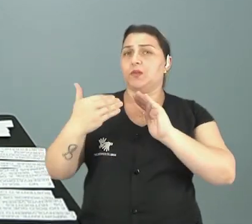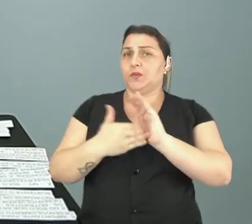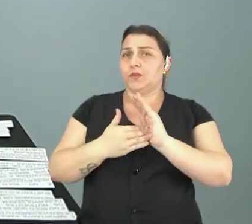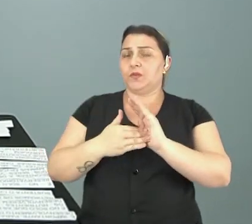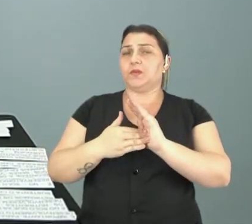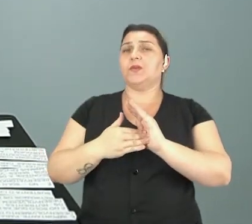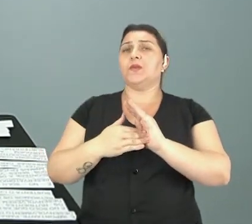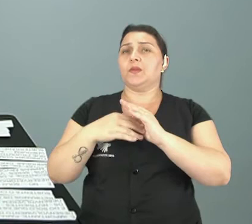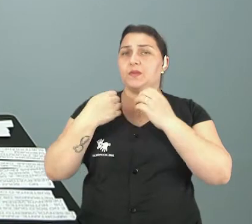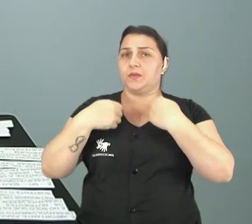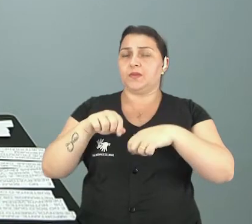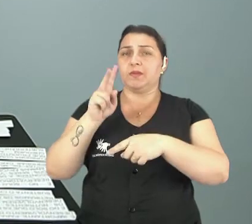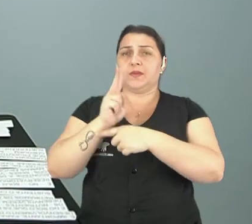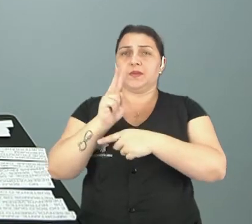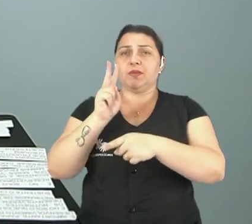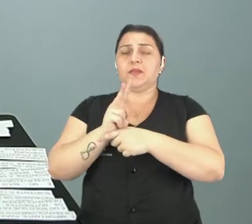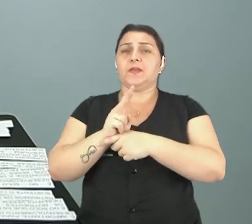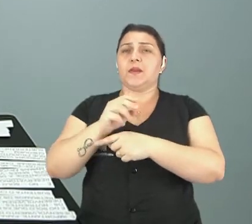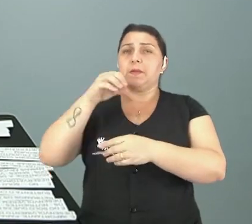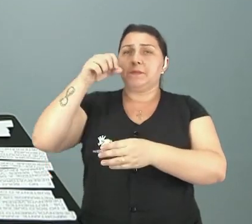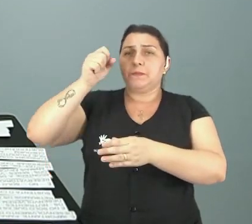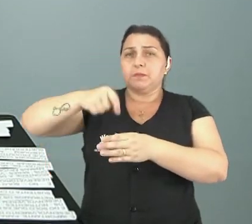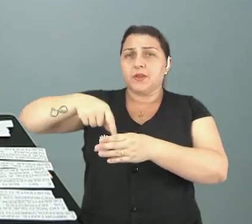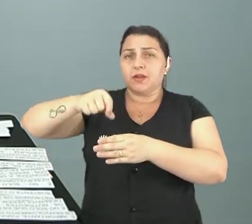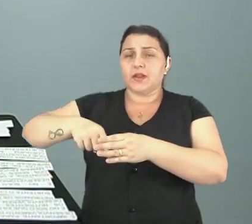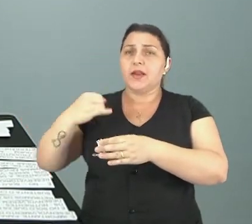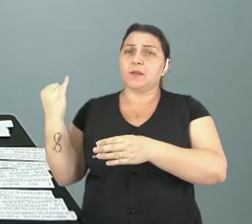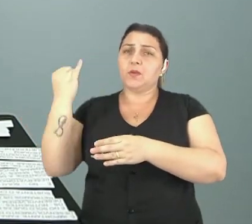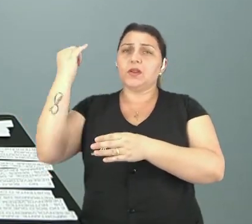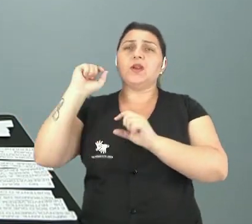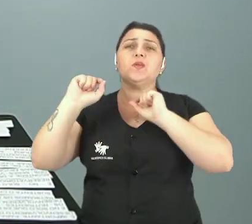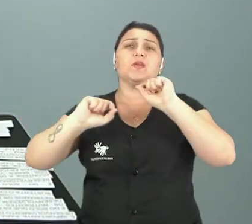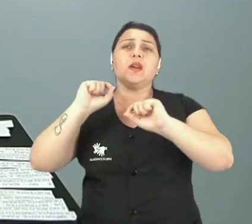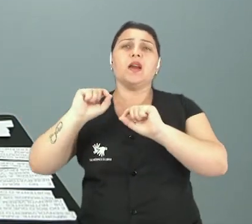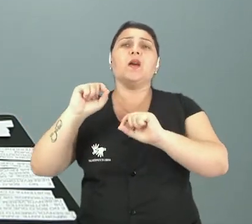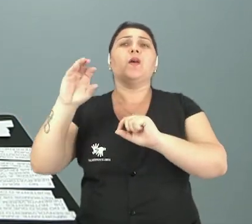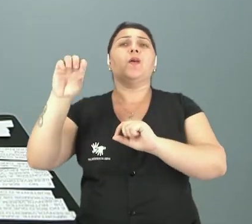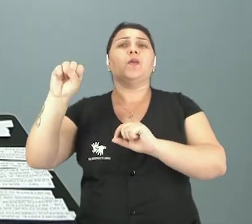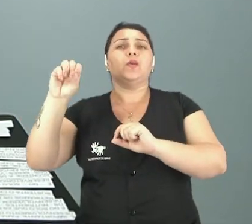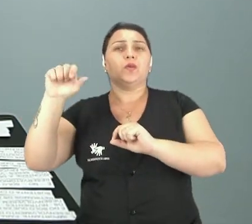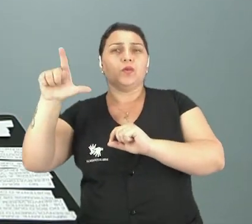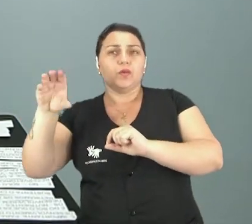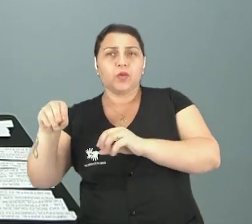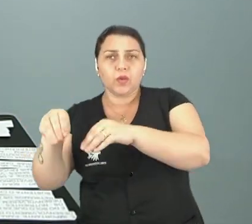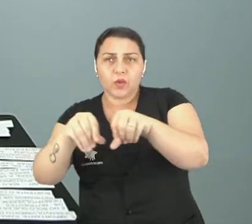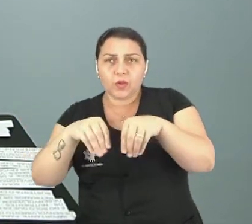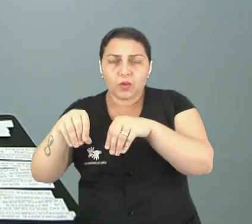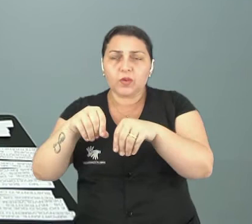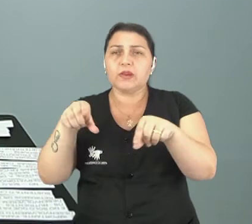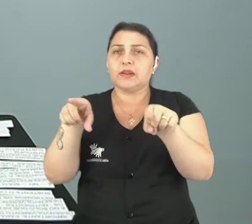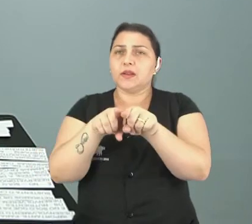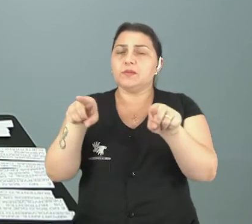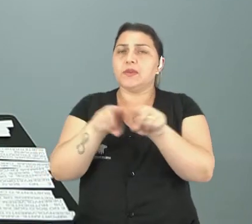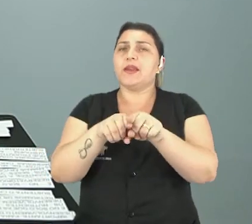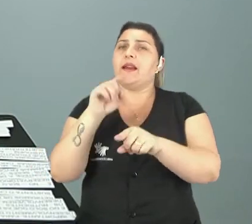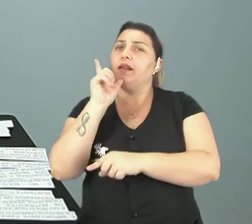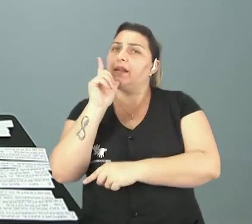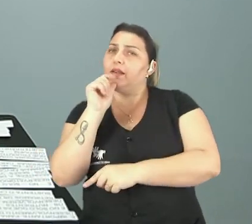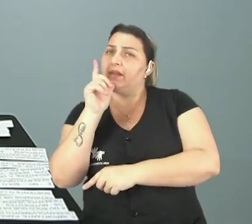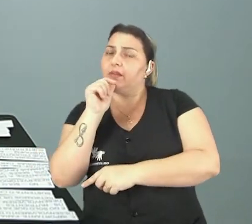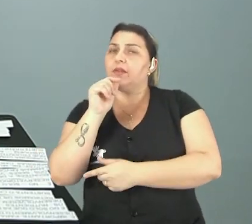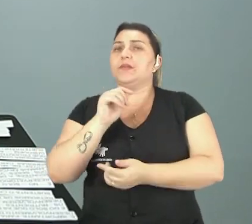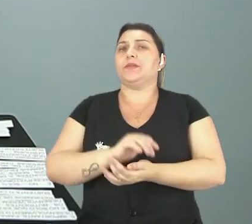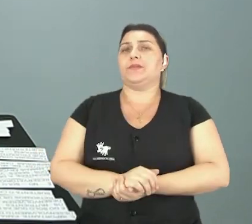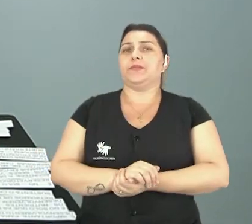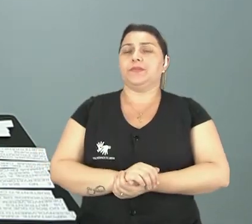vai fazer. Se for para plantar, é necessário do quê? O solo. É necessário também o quê? A